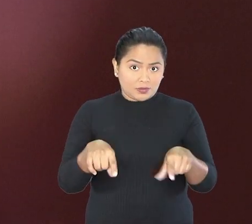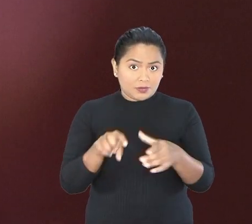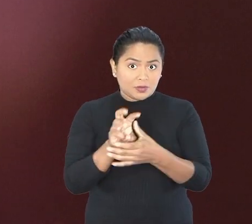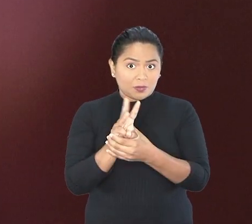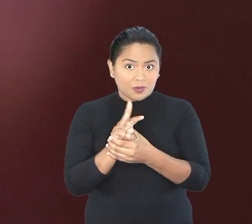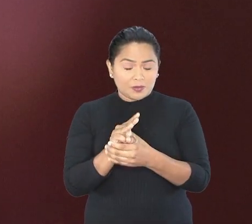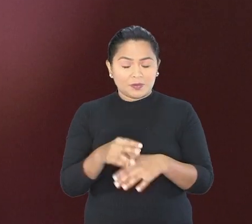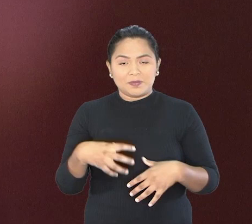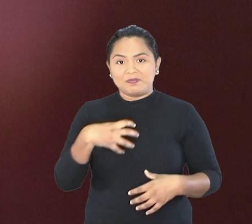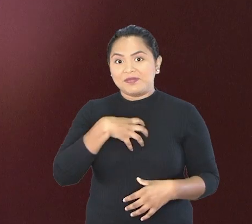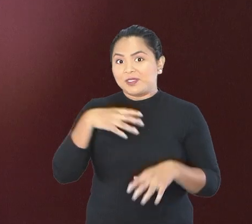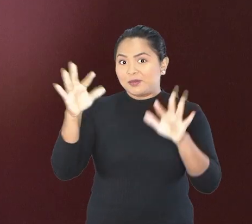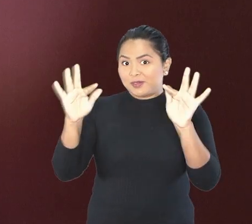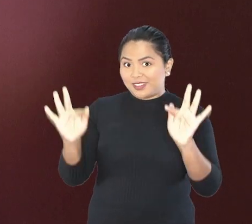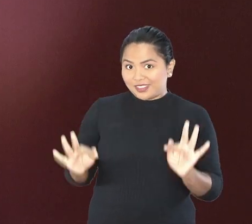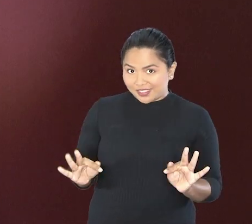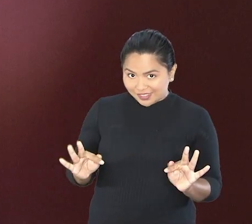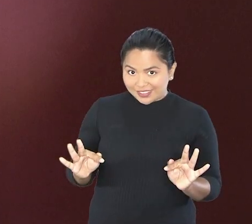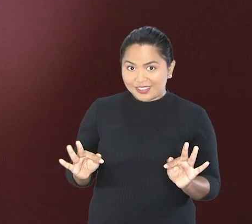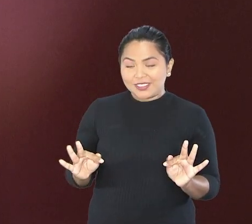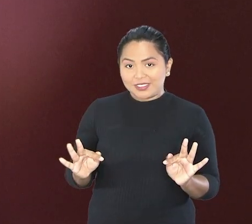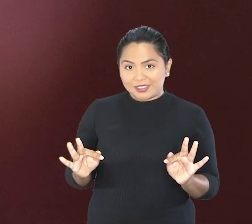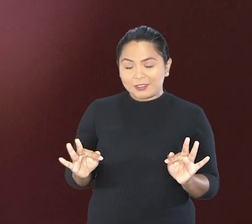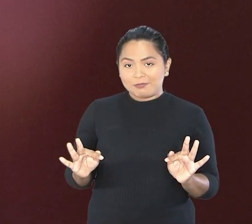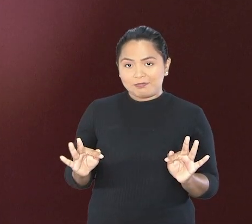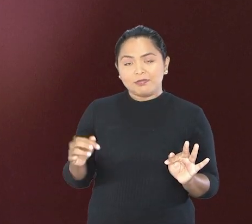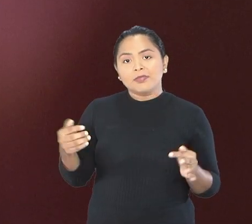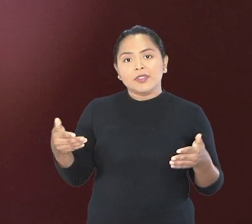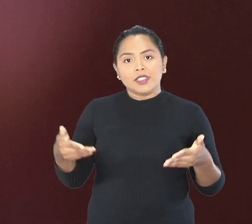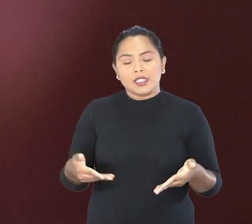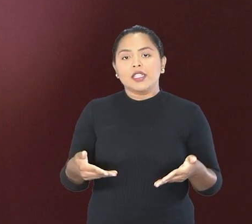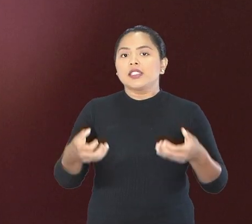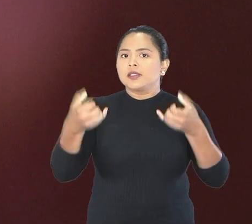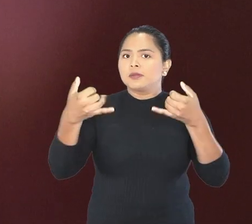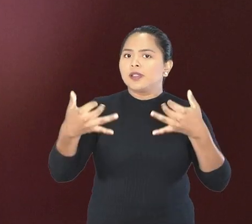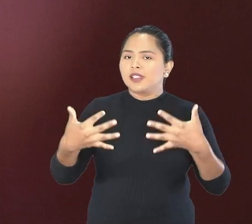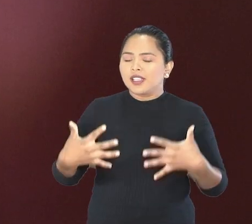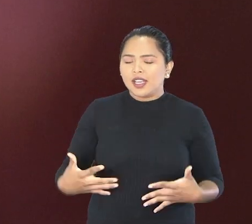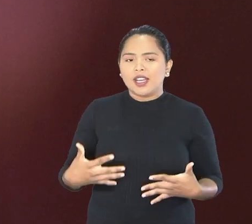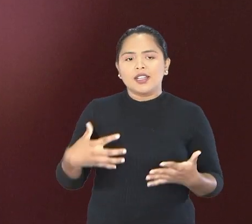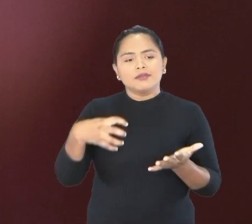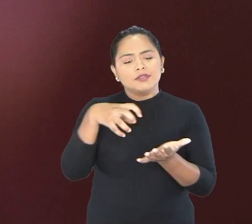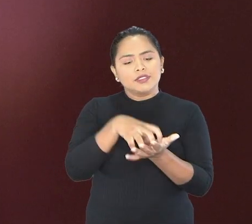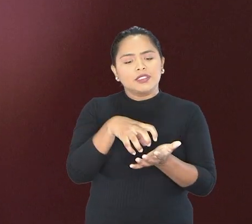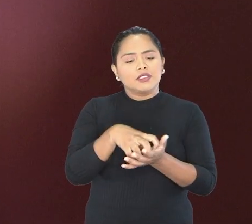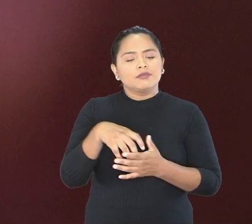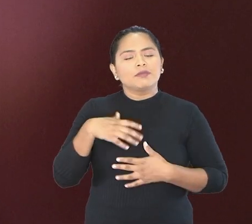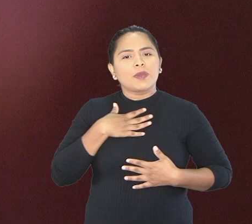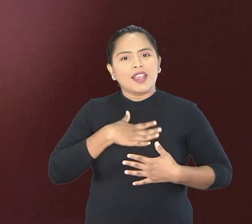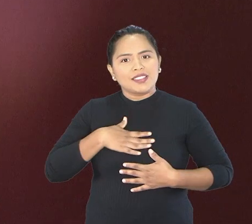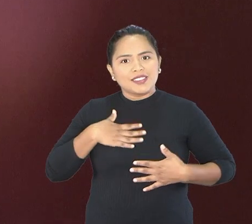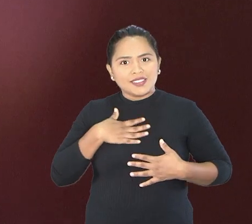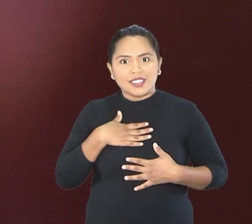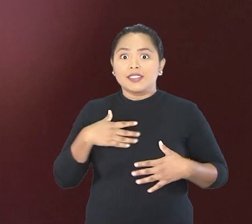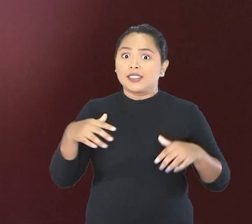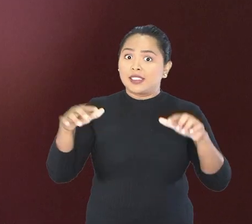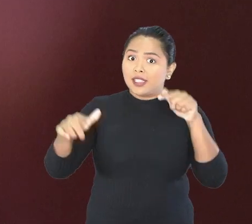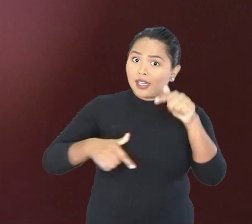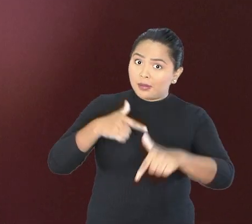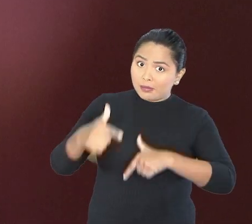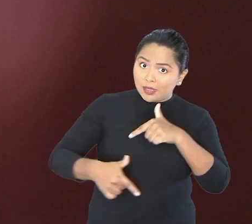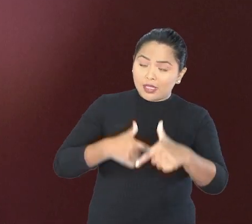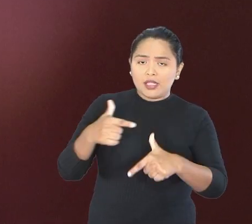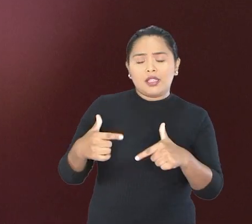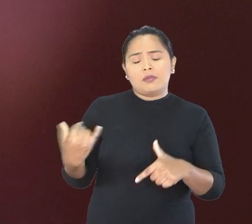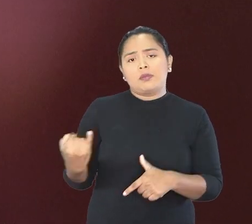muito feliz de poder estar aqui falando sobre uma unidade que eu tenho muito prazer de trabalhar e que ela realmente tem um impacto dentro